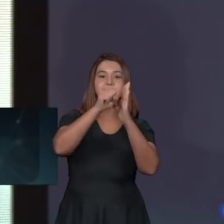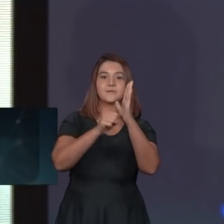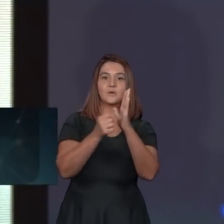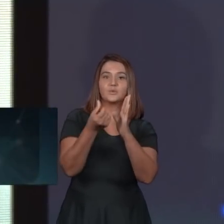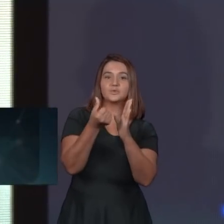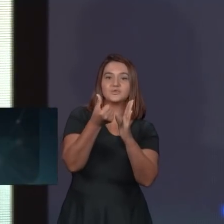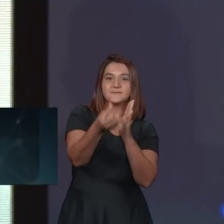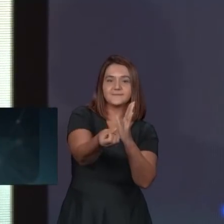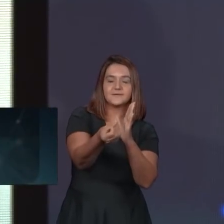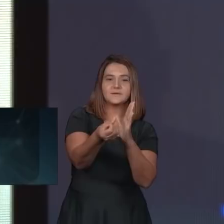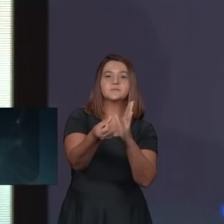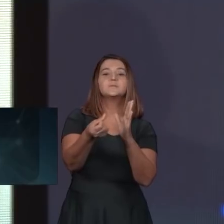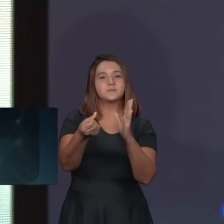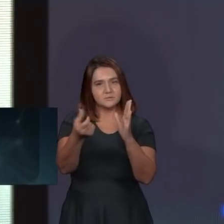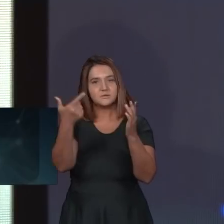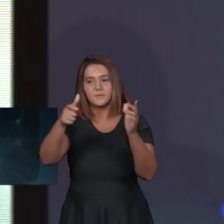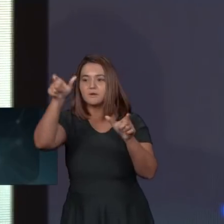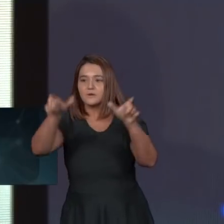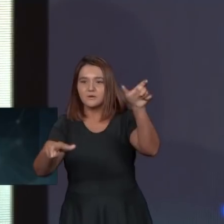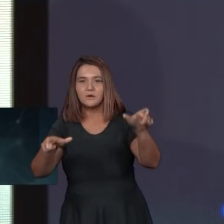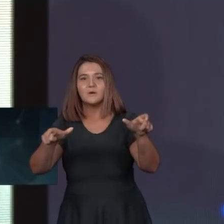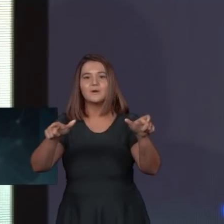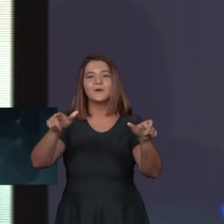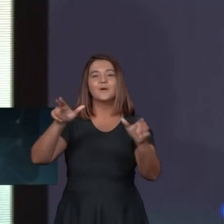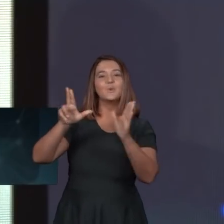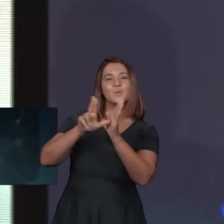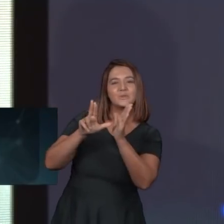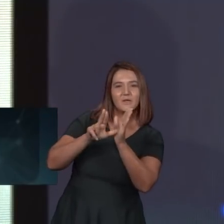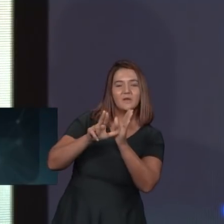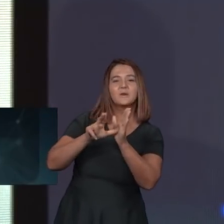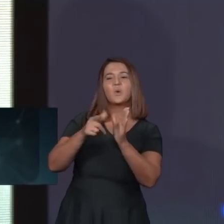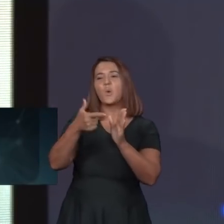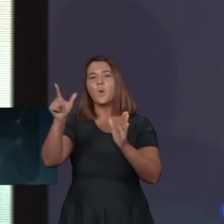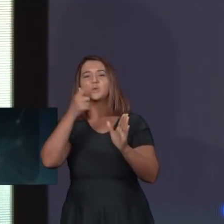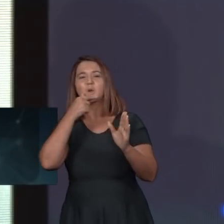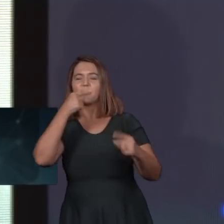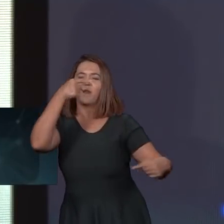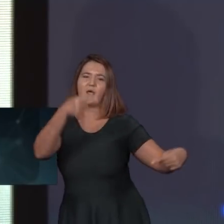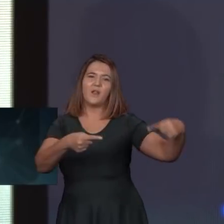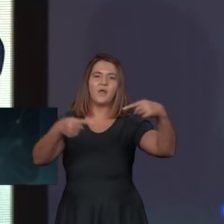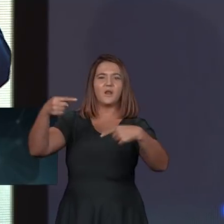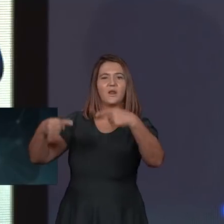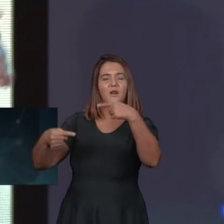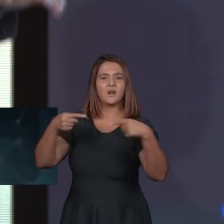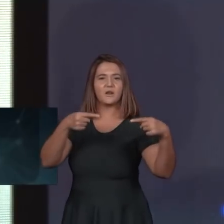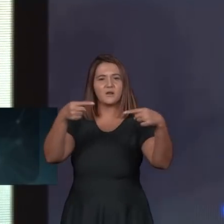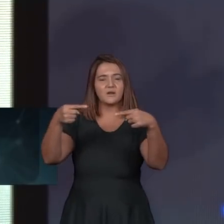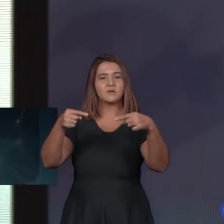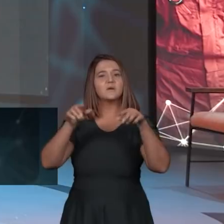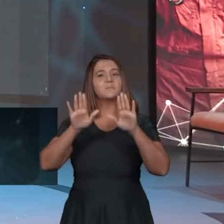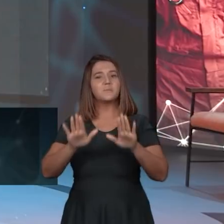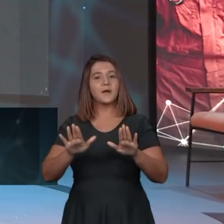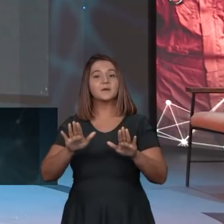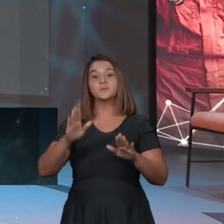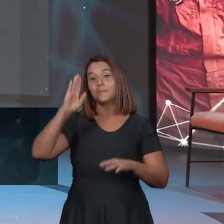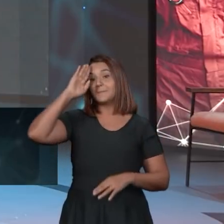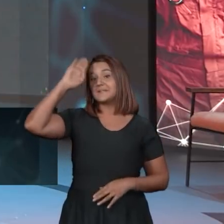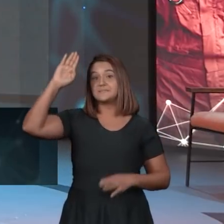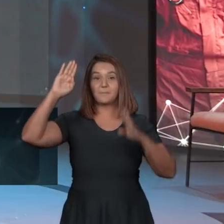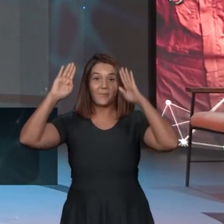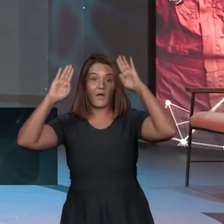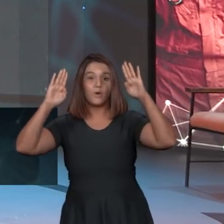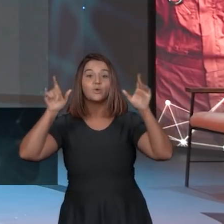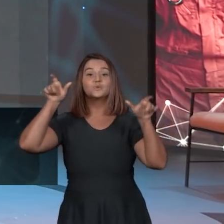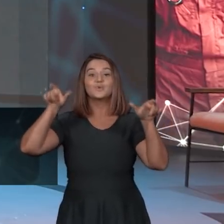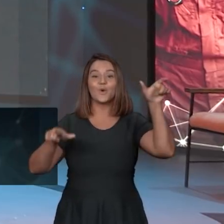entre Lutero e Erasmo de Roterdã. Mas os clássicos que ficaram no debate do livre-arbítrio foram Jacó Armínio e